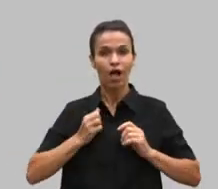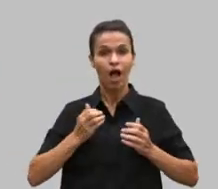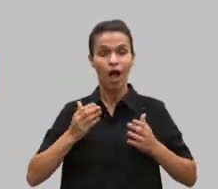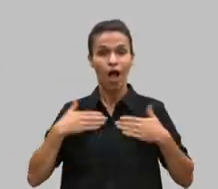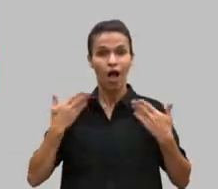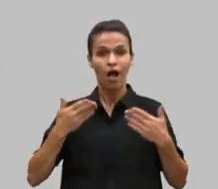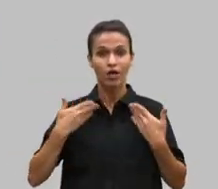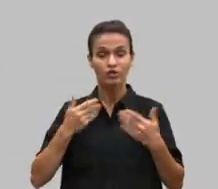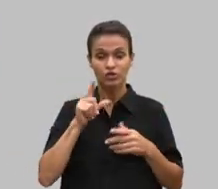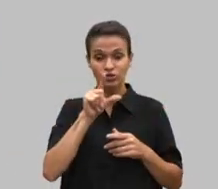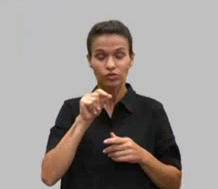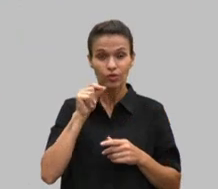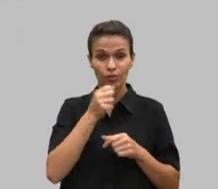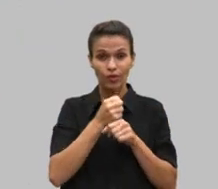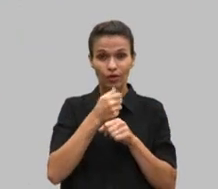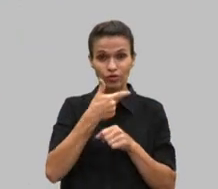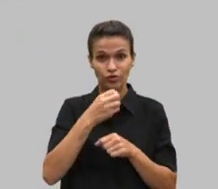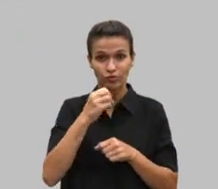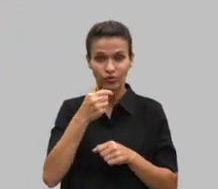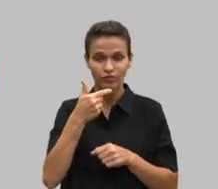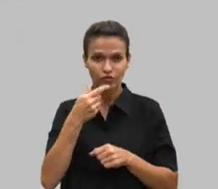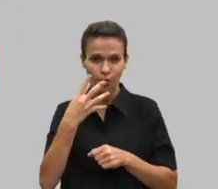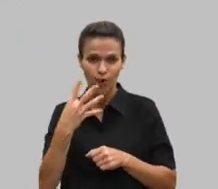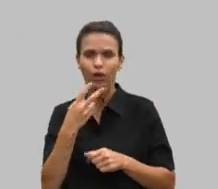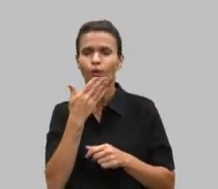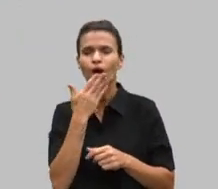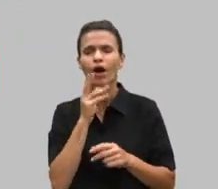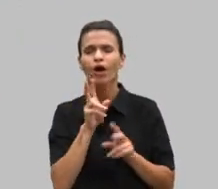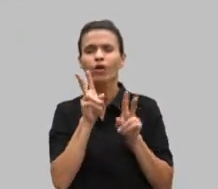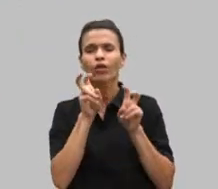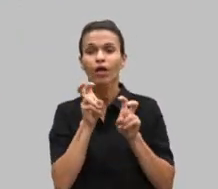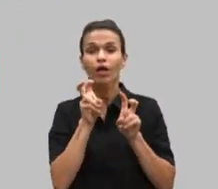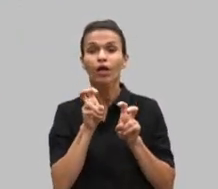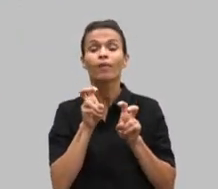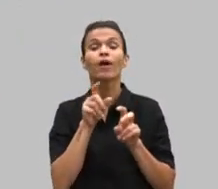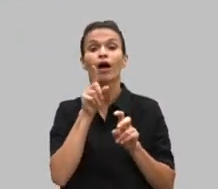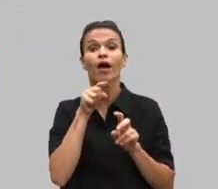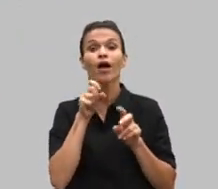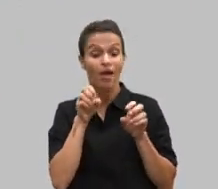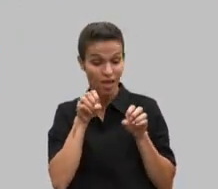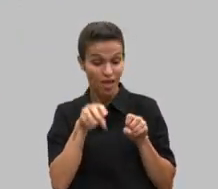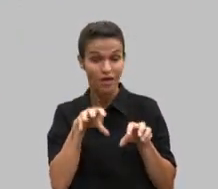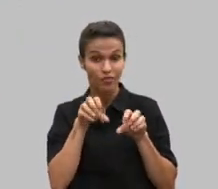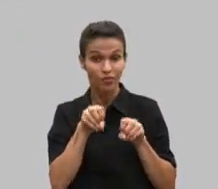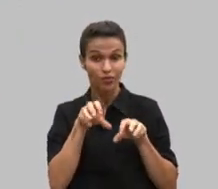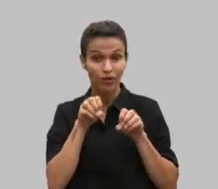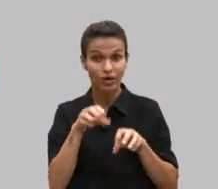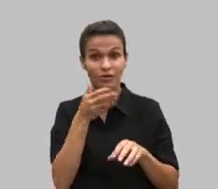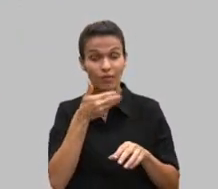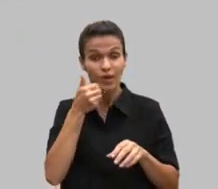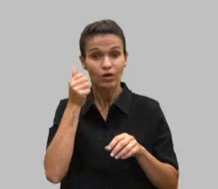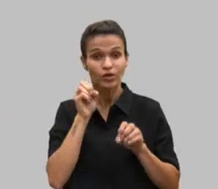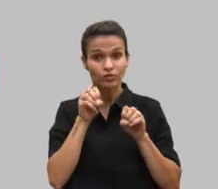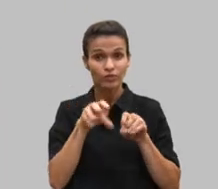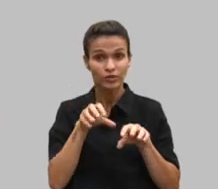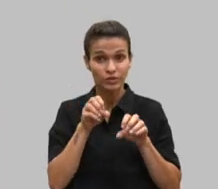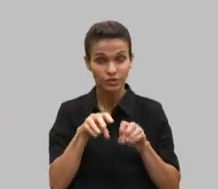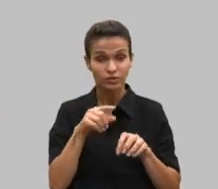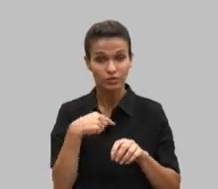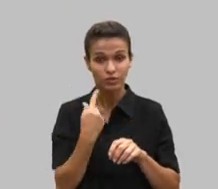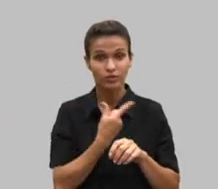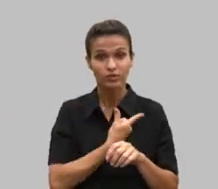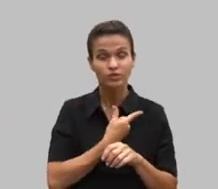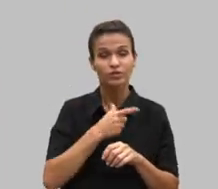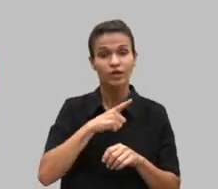para 2024 Qual é o tema Educação não é isso a melhoria do ensino e nós teremos em